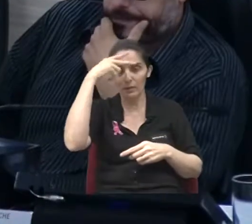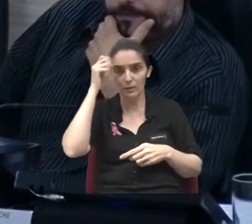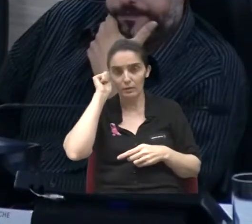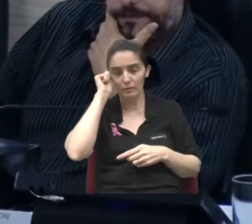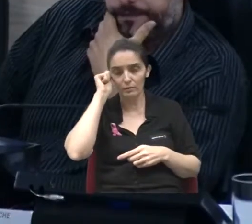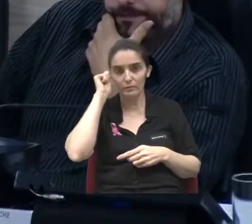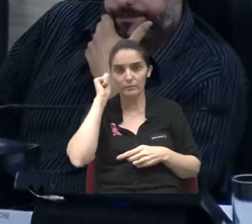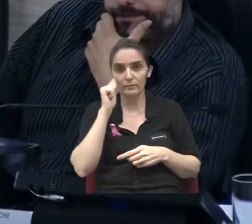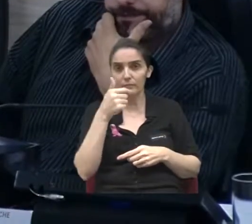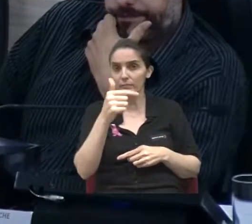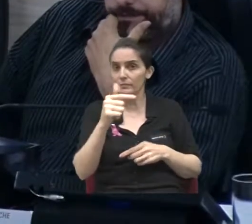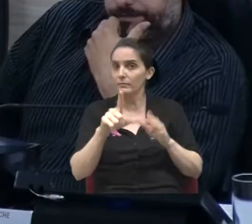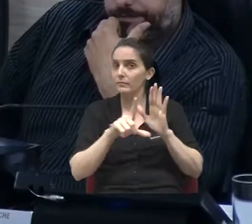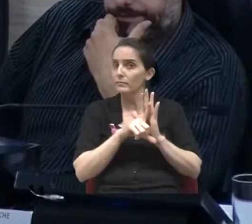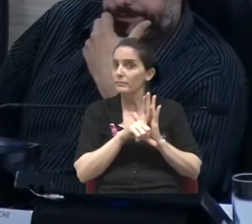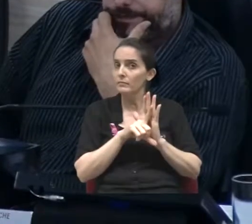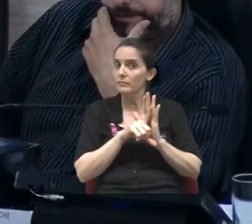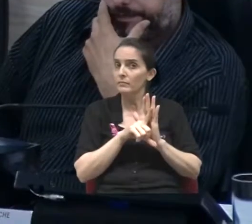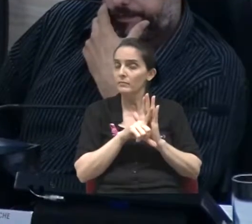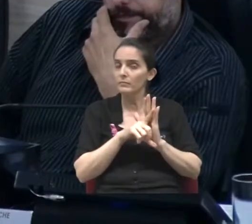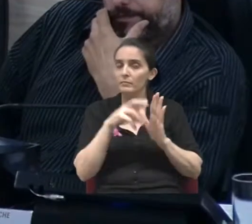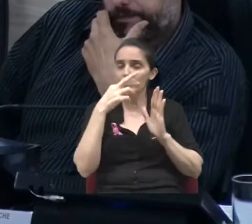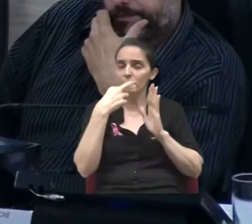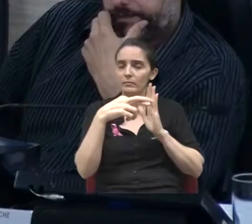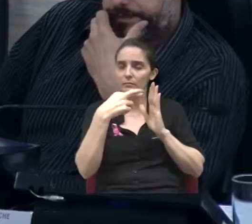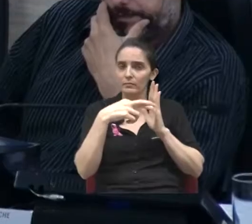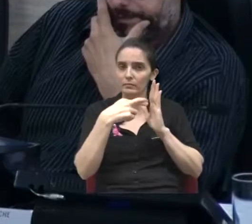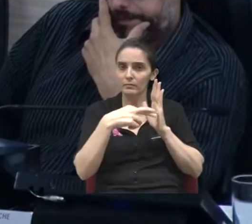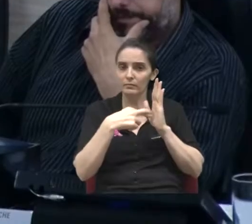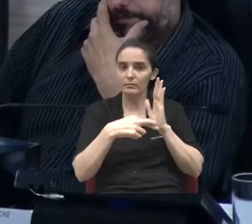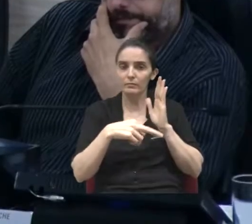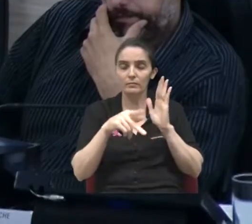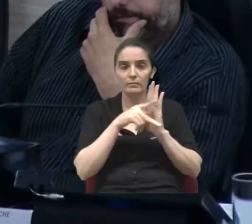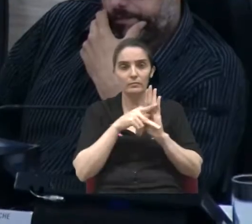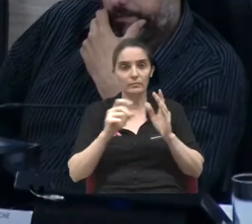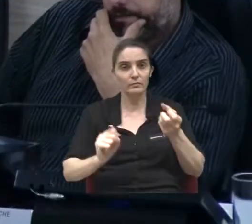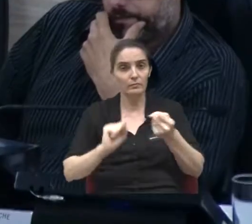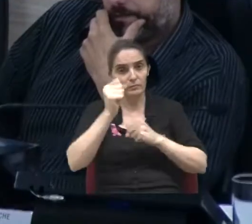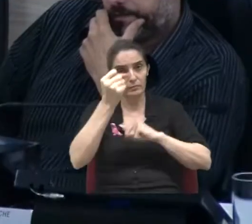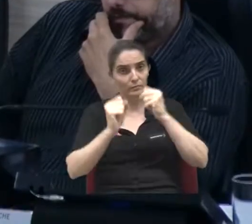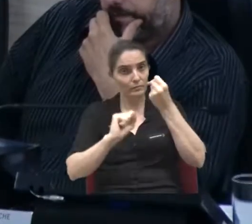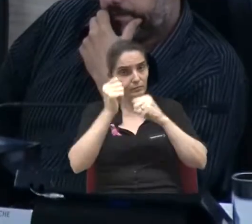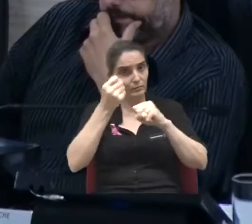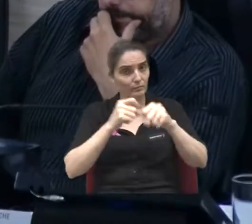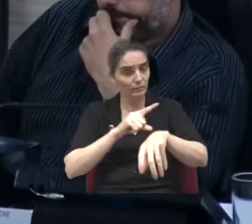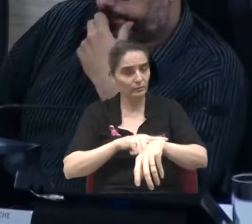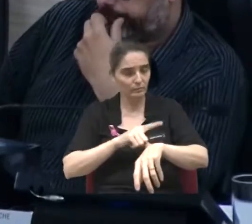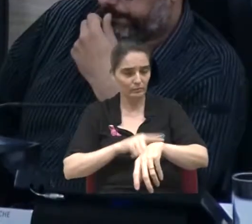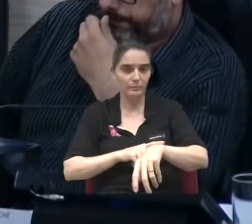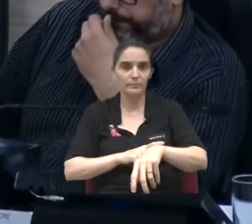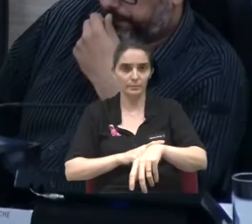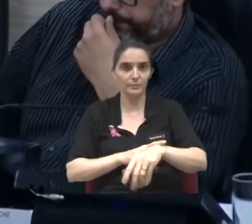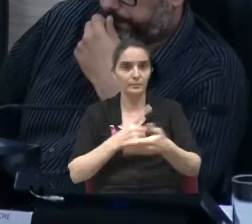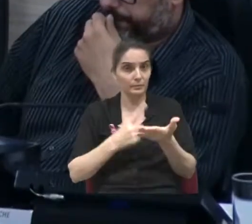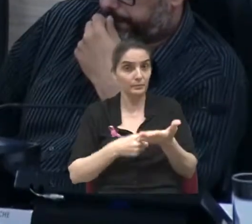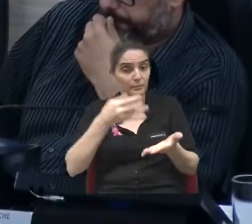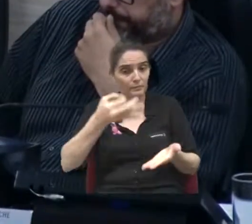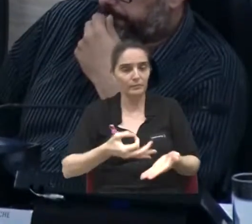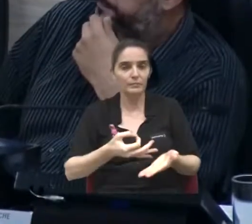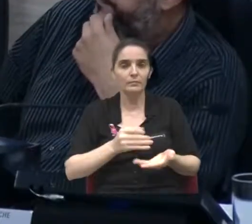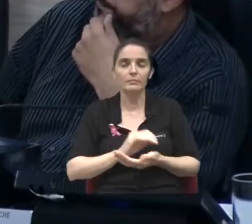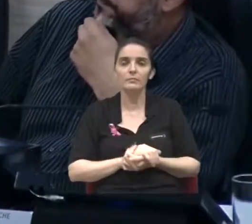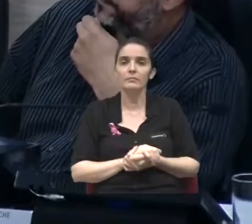que possa regulamentar para atender as indústrias dentro dos parâmetros dos seus horários,